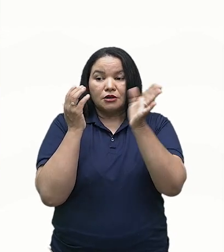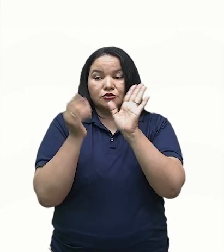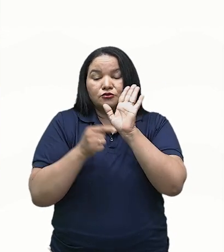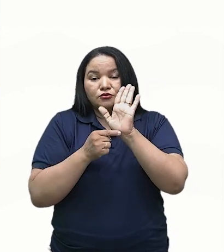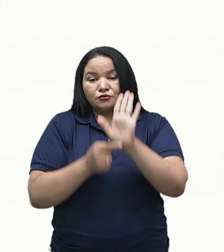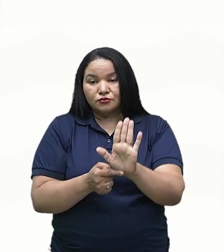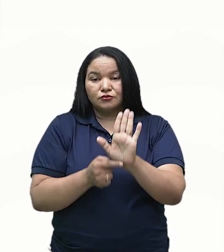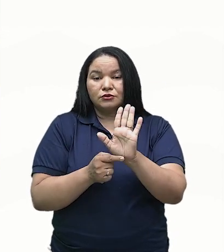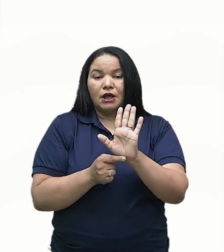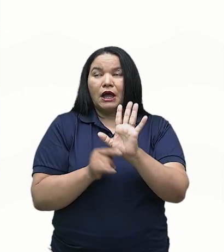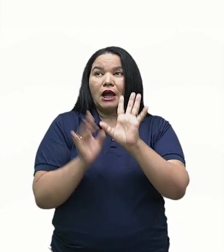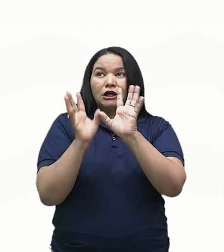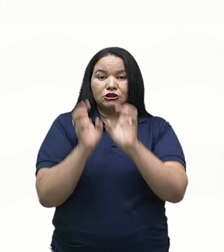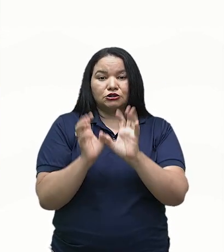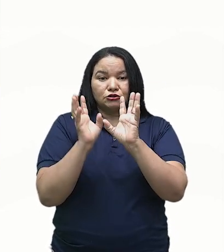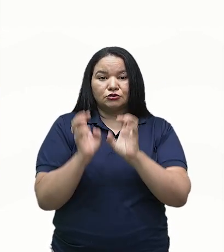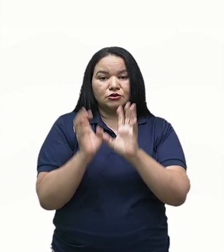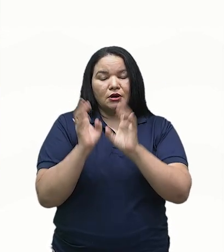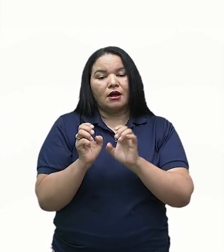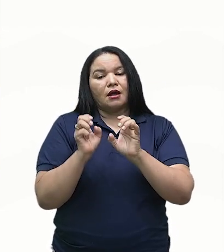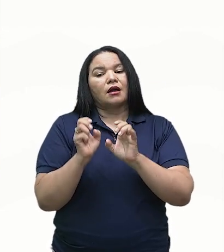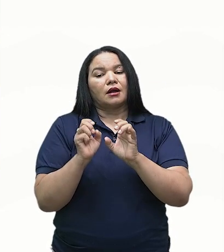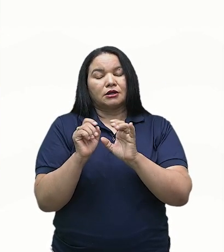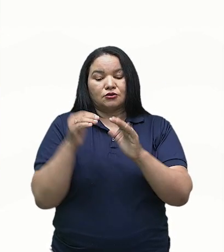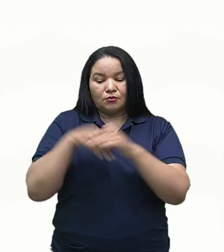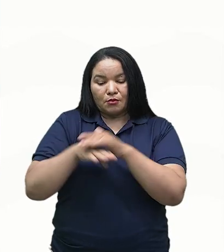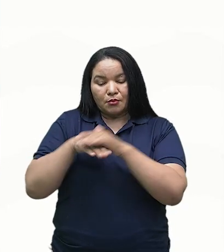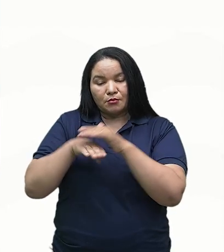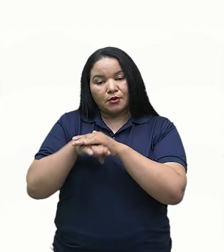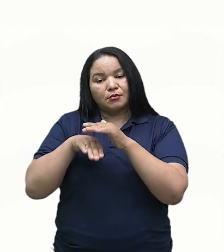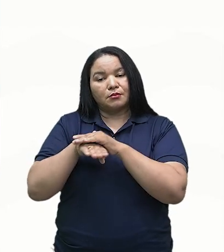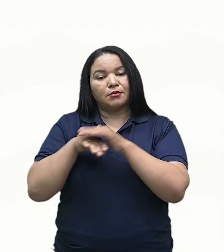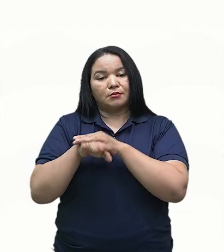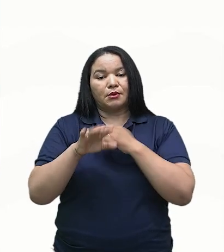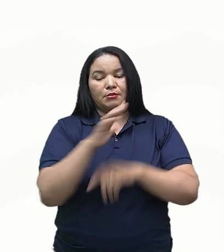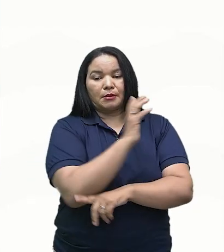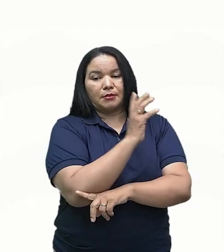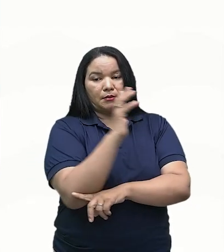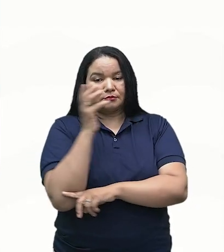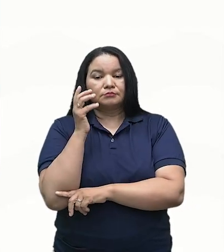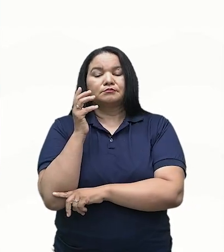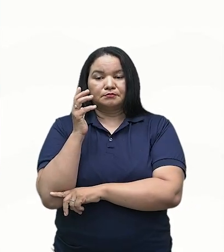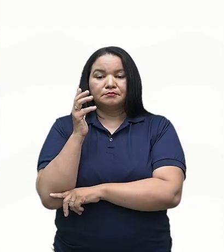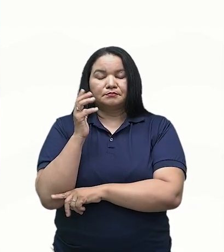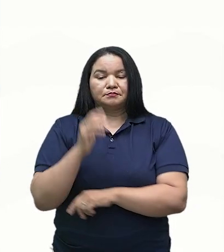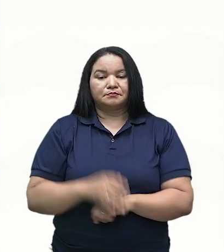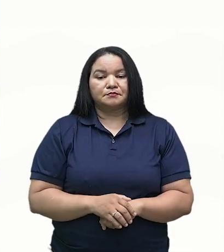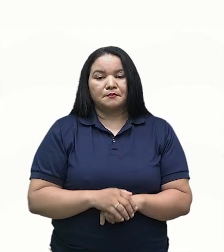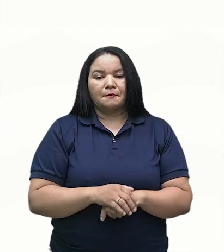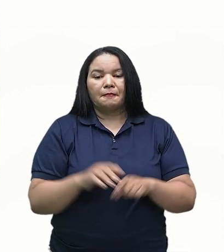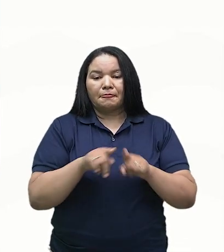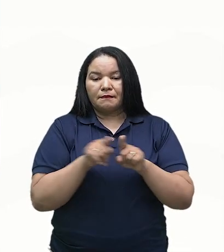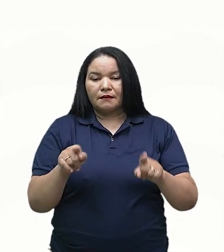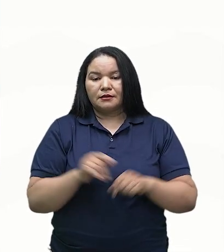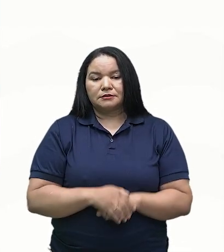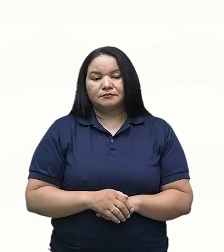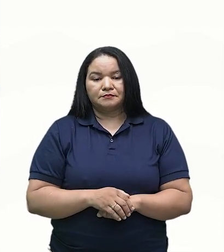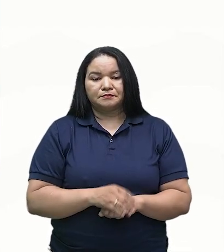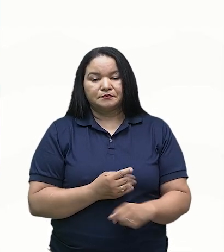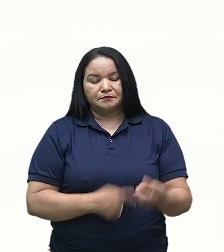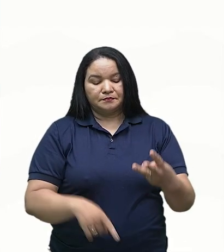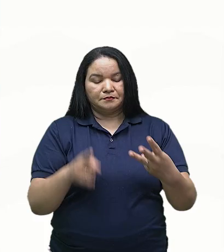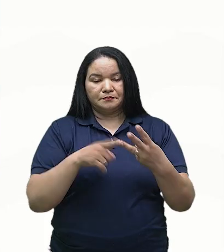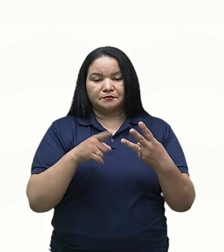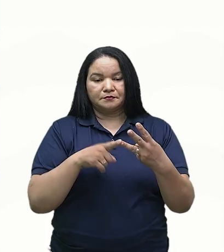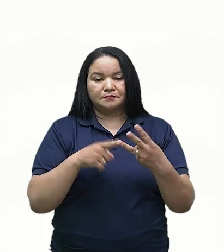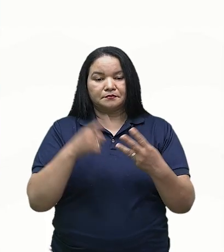tirar esse CO2 da atmosfera e assim armazenando dentro dela na forma de biomassa. Com relação à